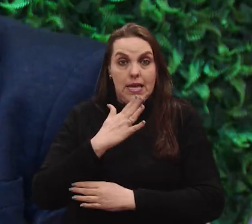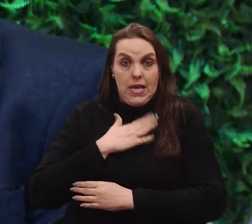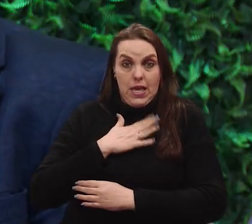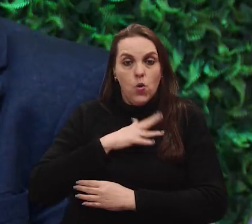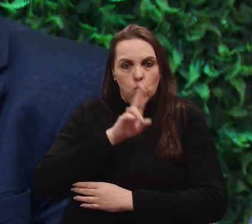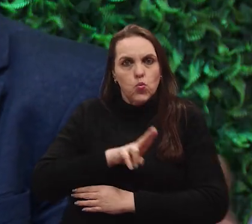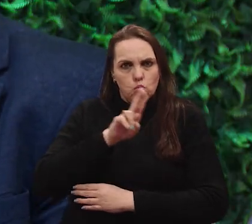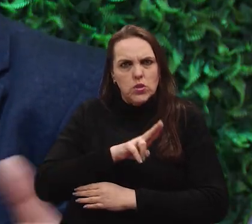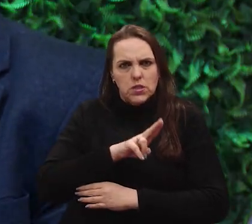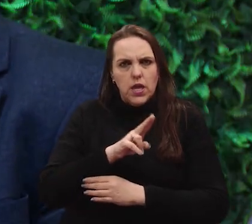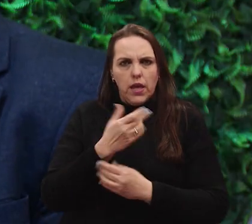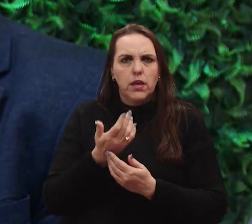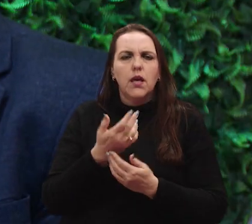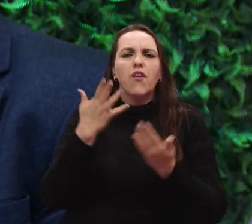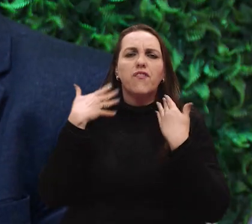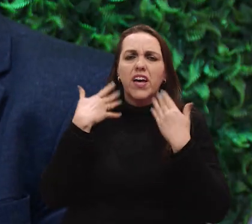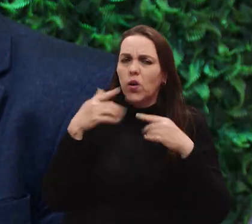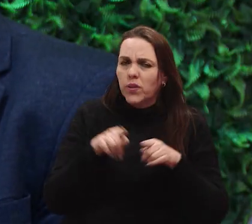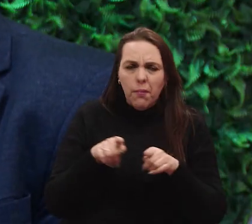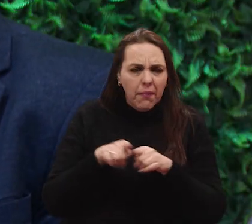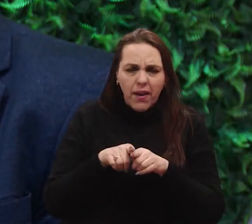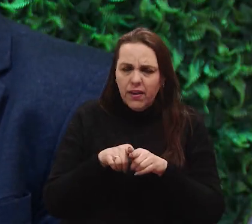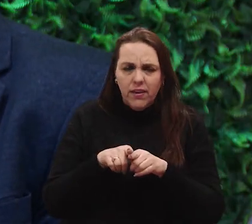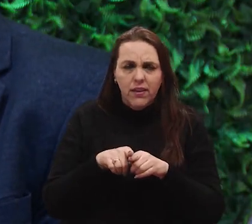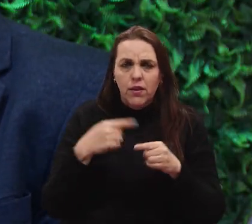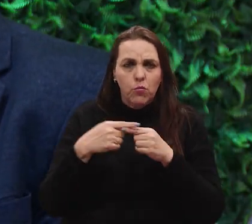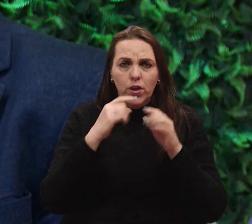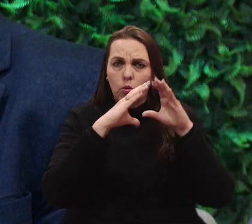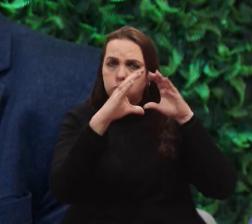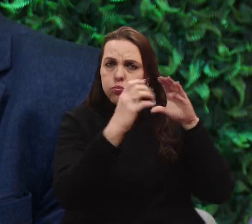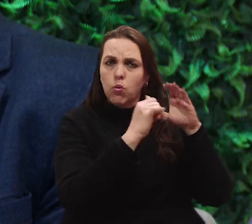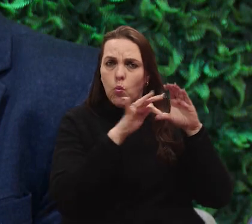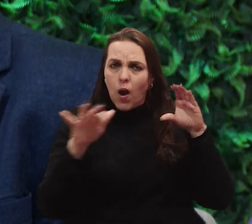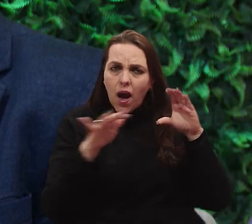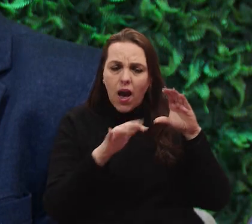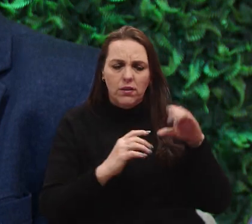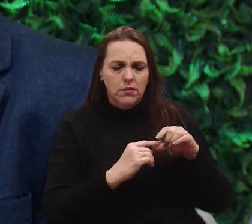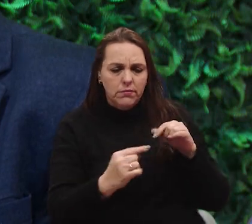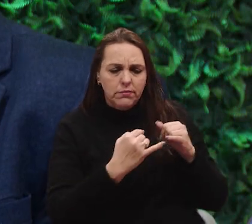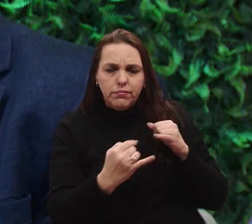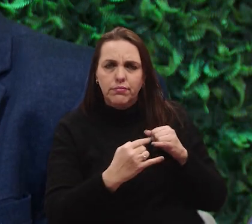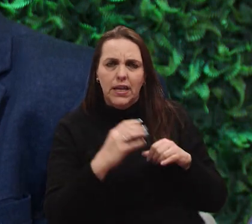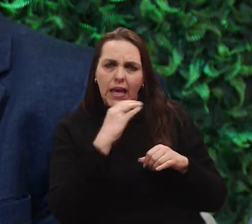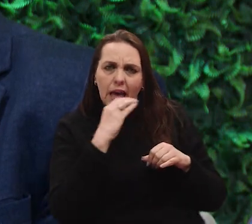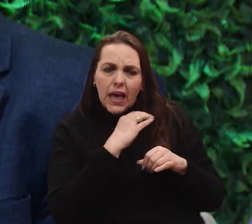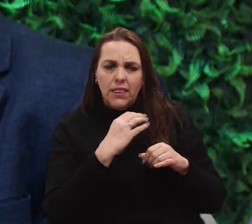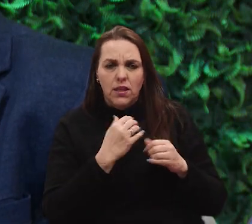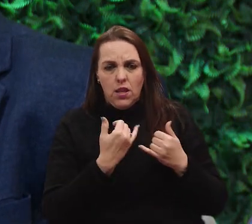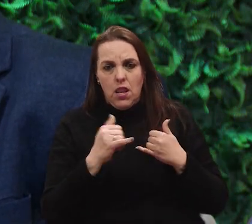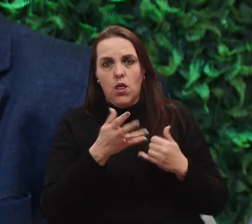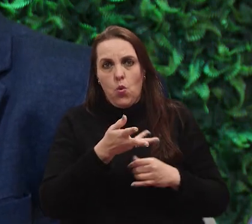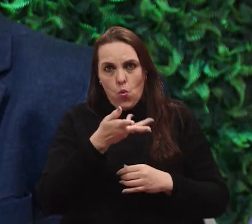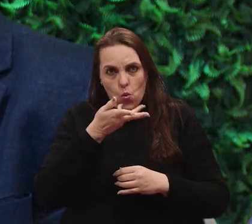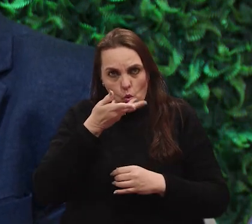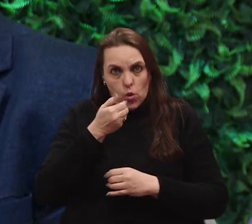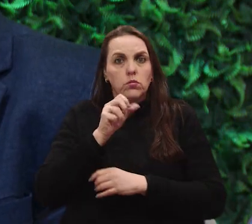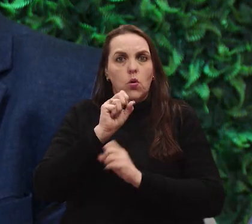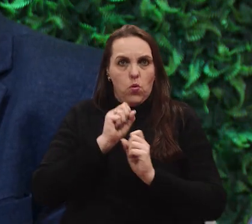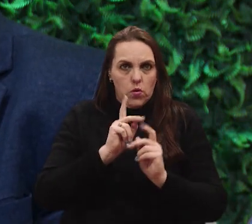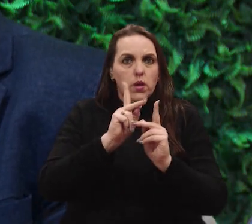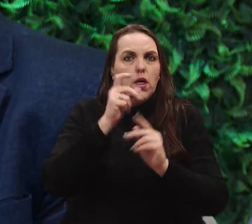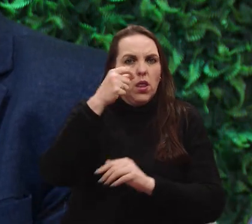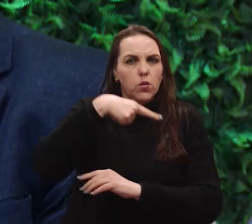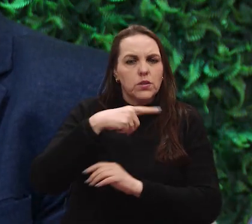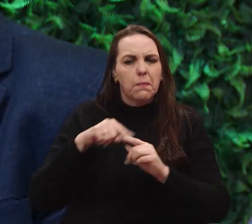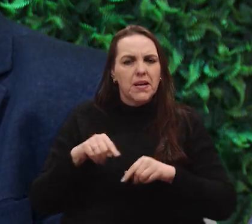porque no inverno consome mais, como no verão consome mais também. Então, mas cada caso é o caso, a gente tem que ver isolado. Mas essas